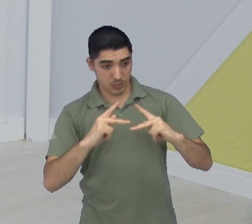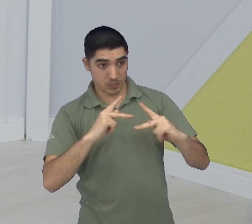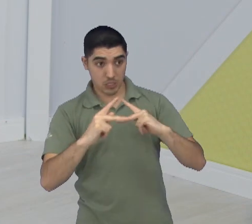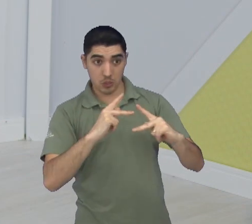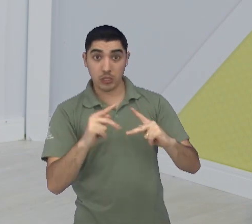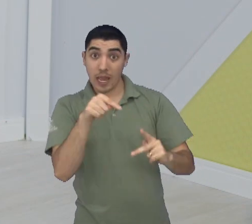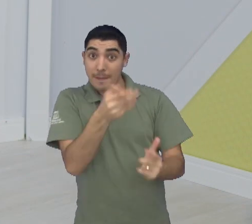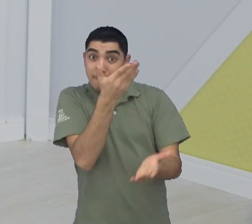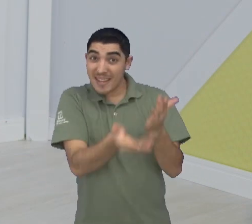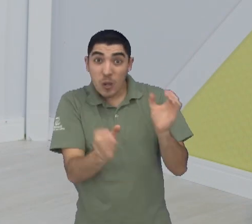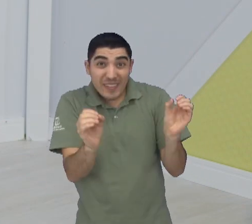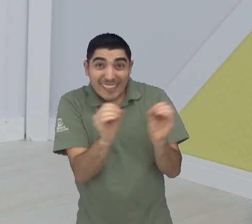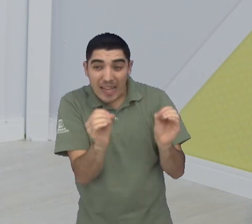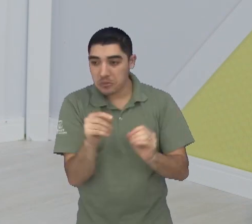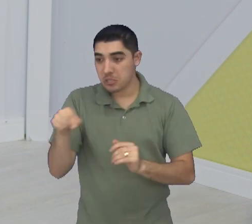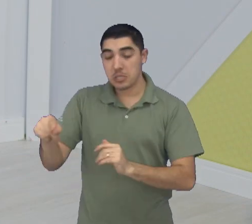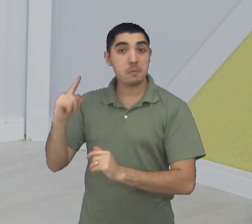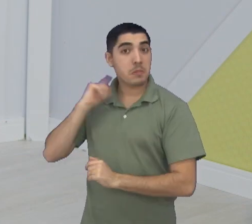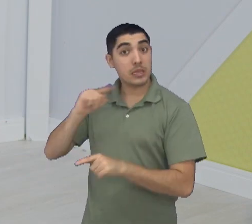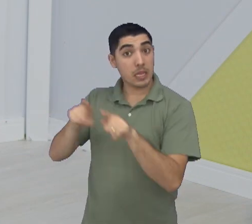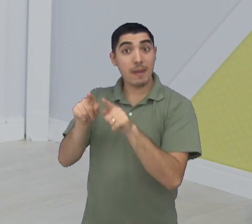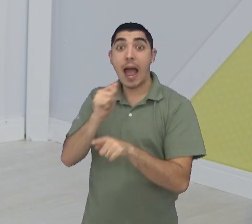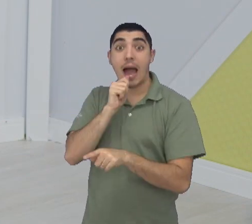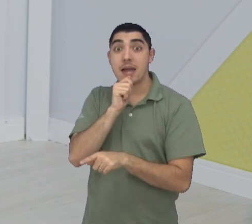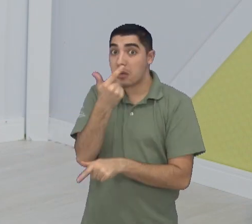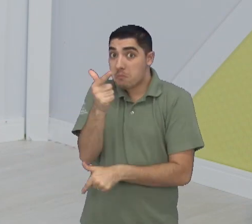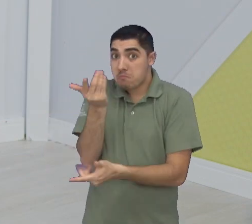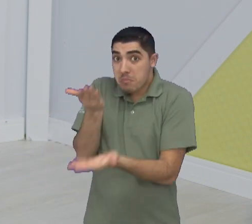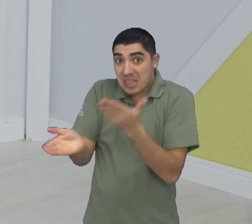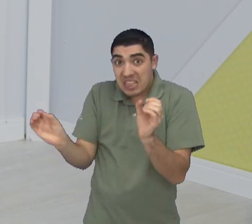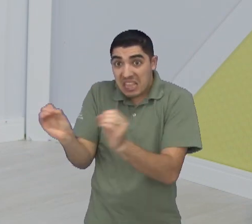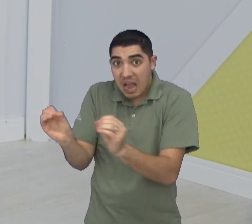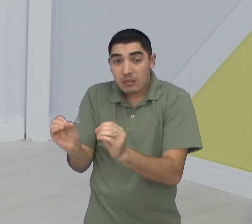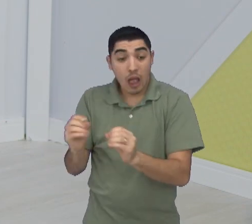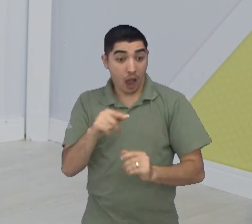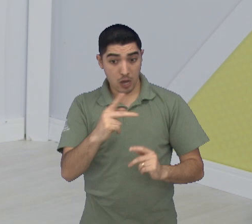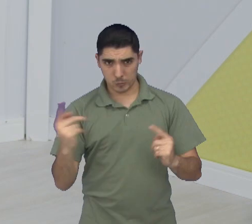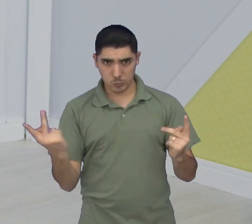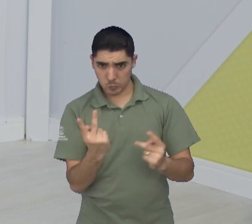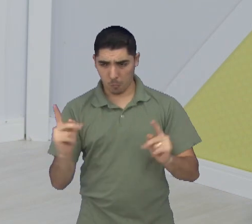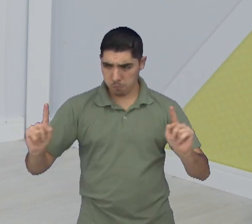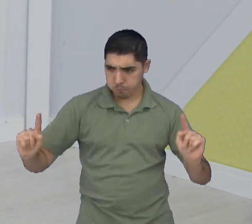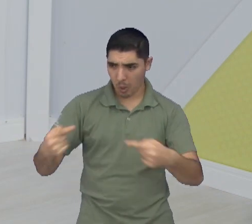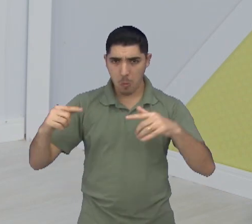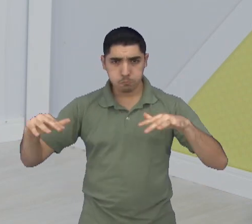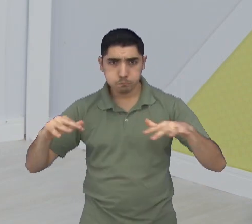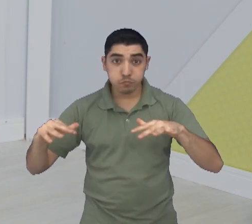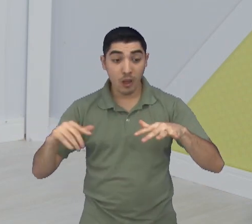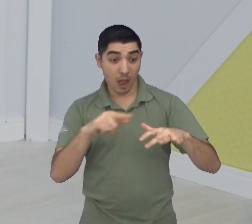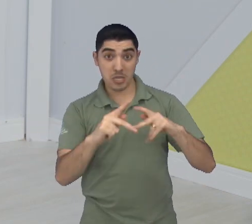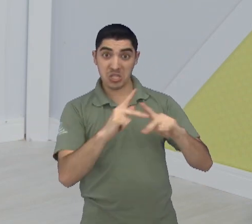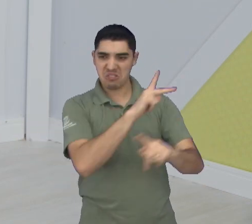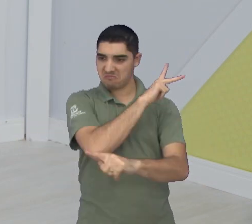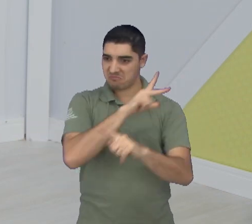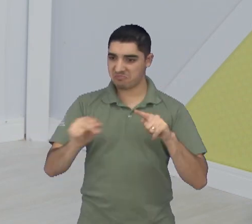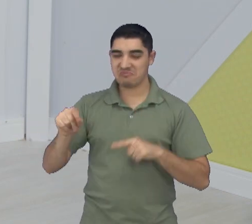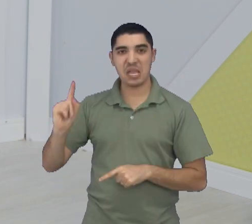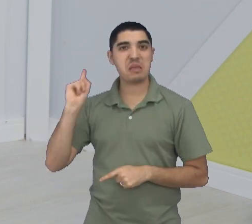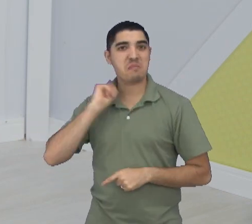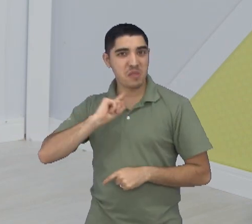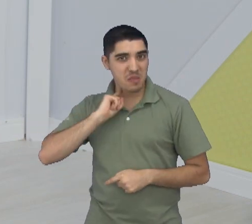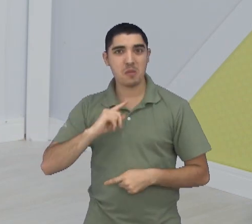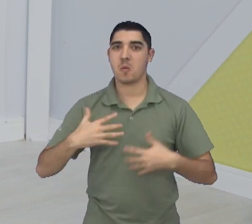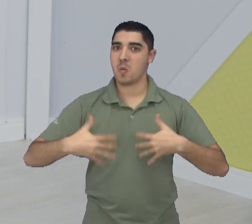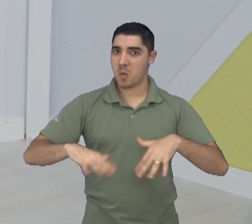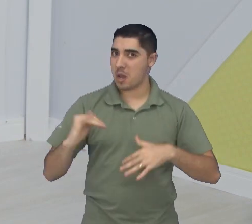invictos entre São José e Minas, e o São José se saiu melhor e conseguiu uma importante vitória contra os mineiros, e